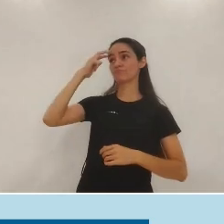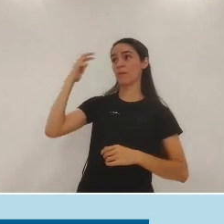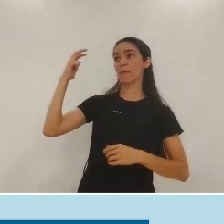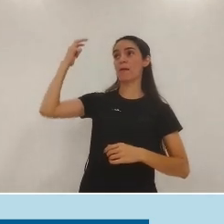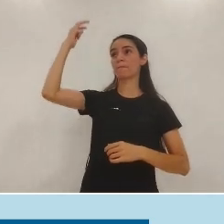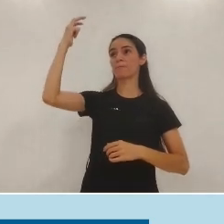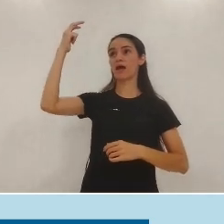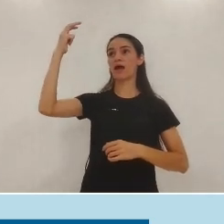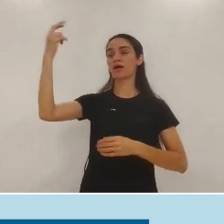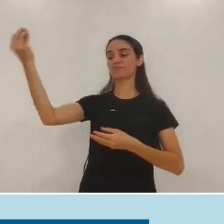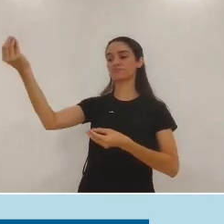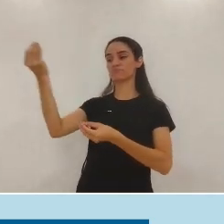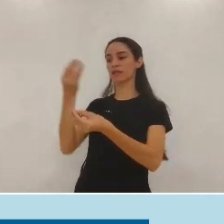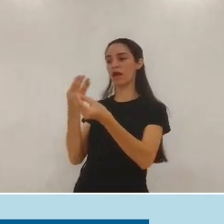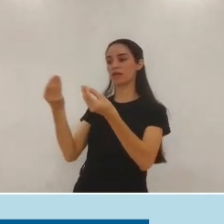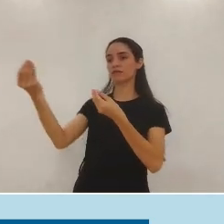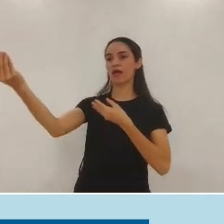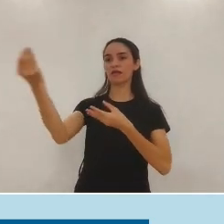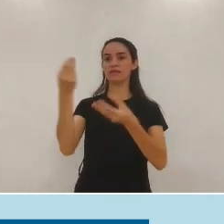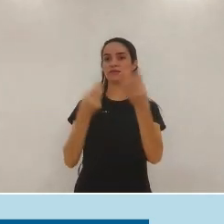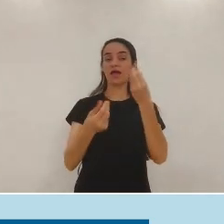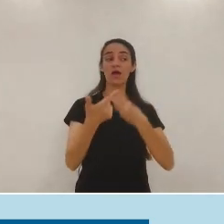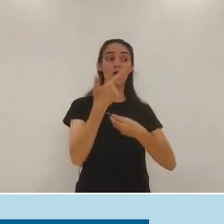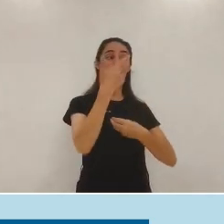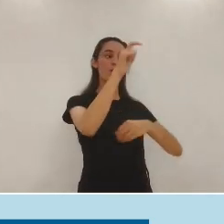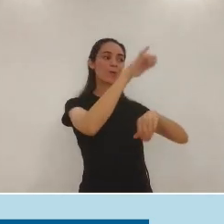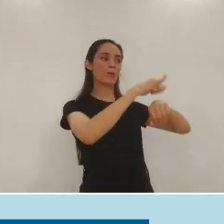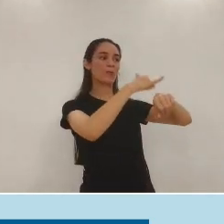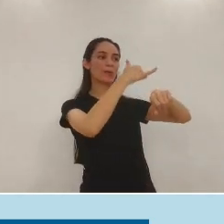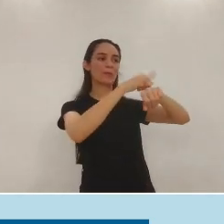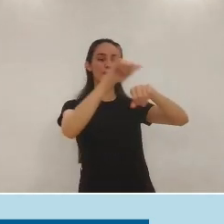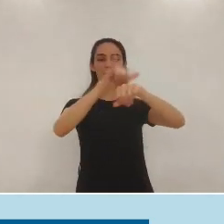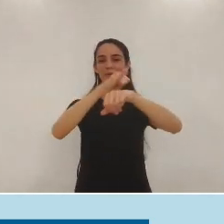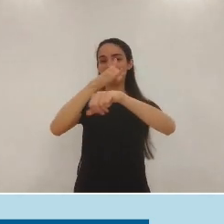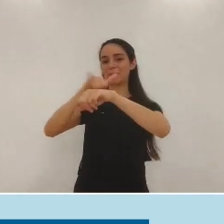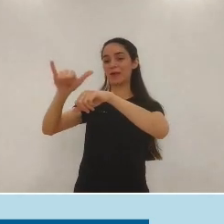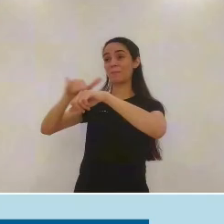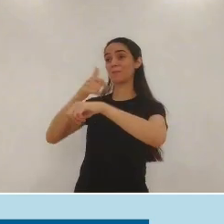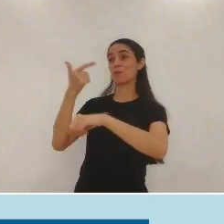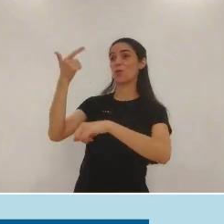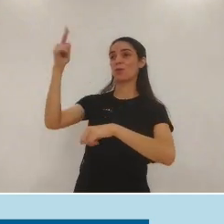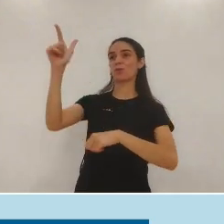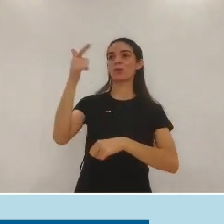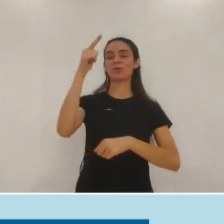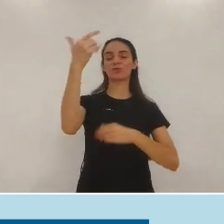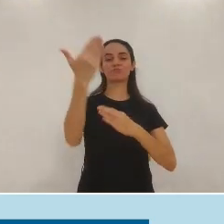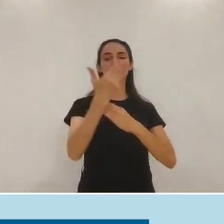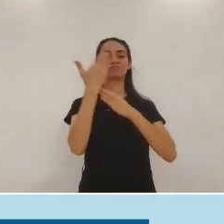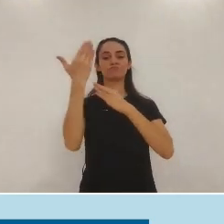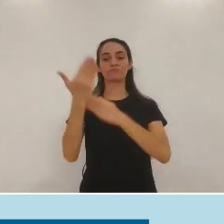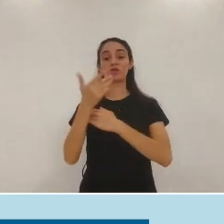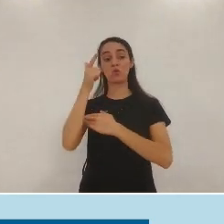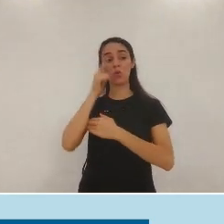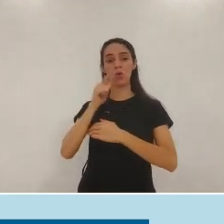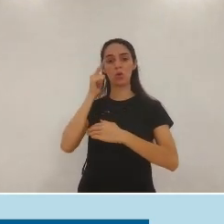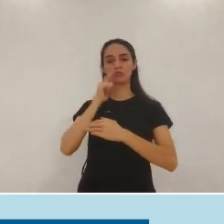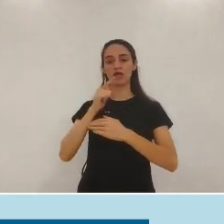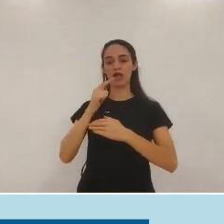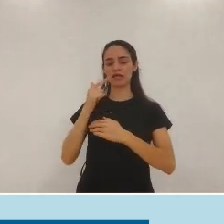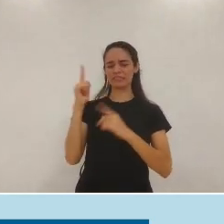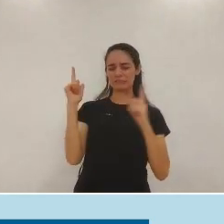trazendo ali outros recursos na qual eu queira e tente superar as minhas